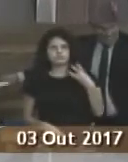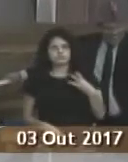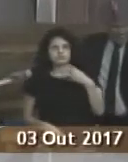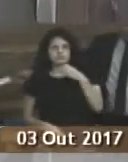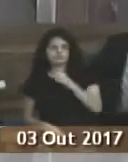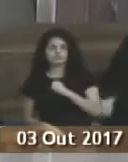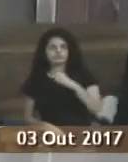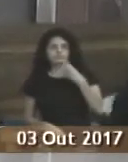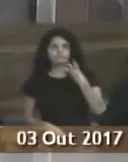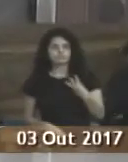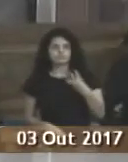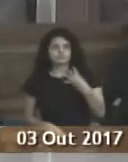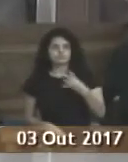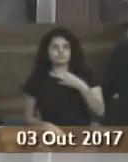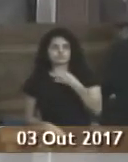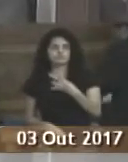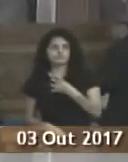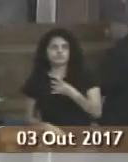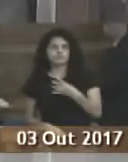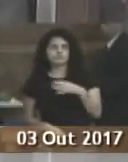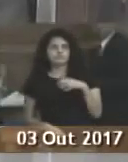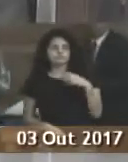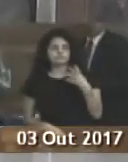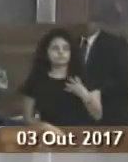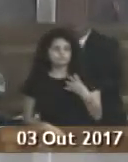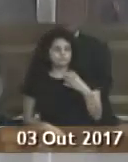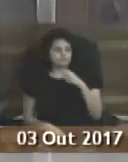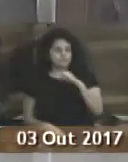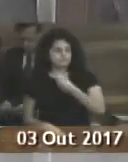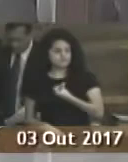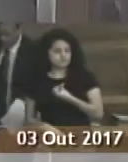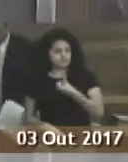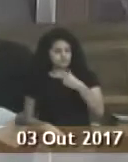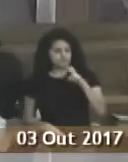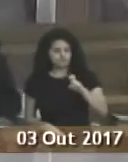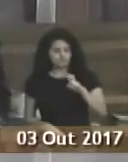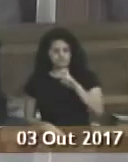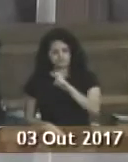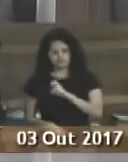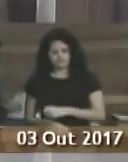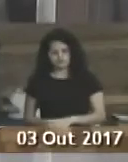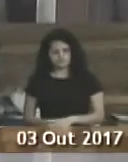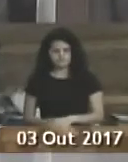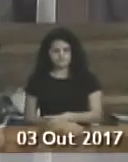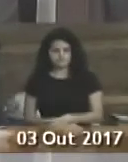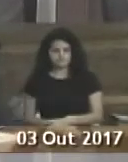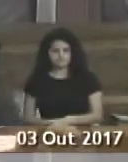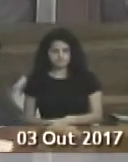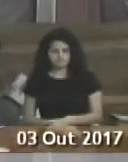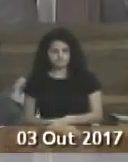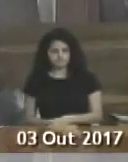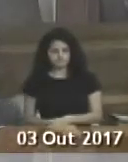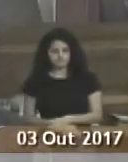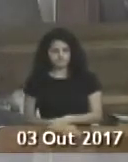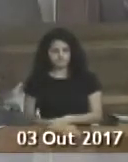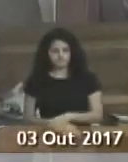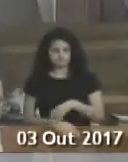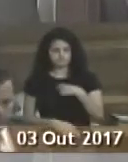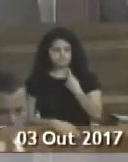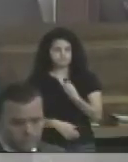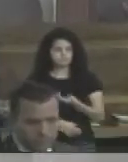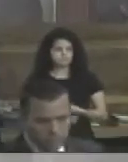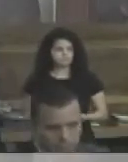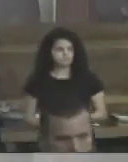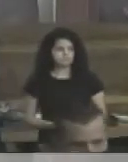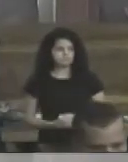42, 46, 50, 51, 53 e 55. Quer dizer que ontem se